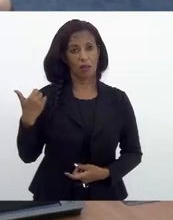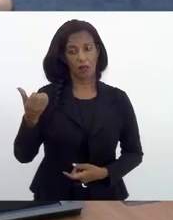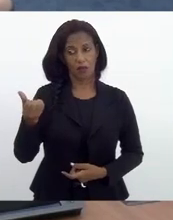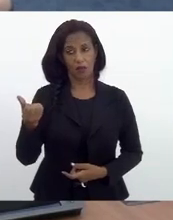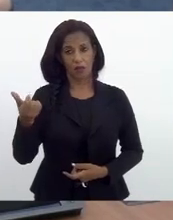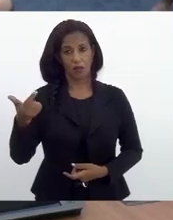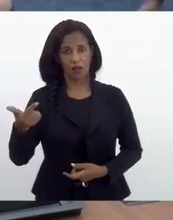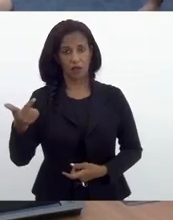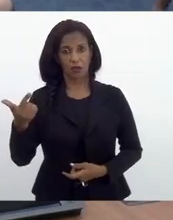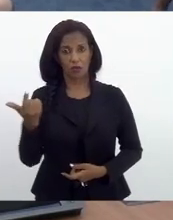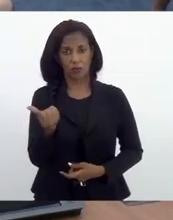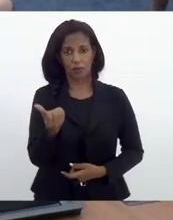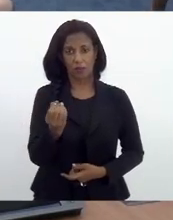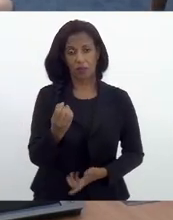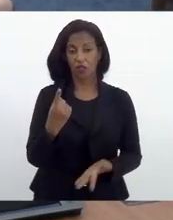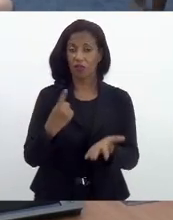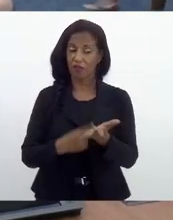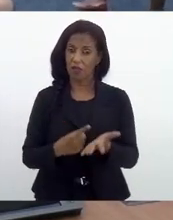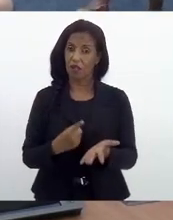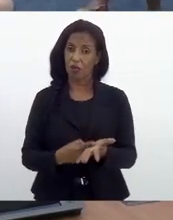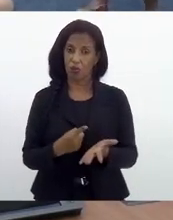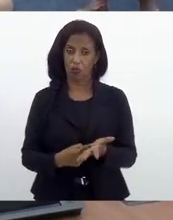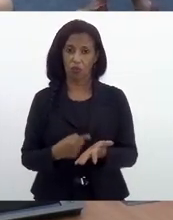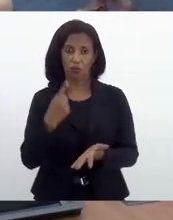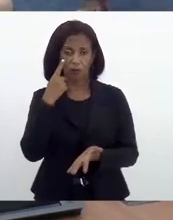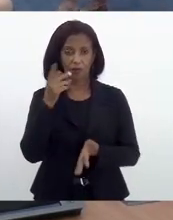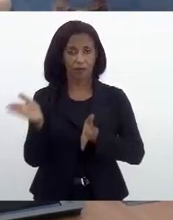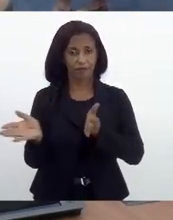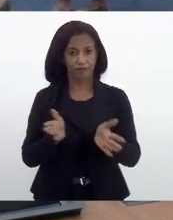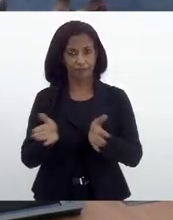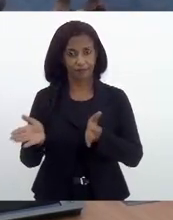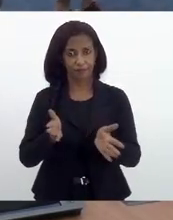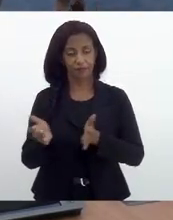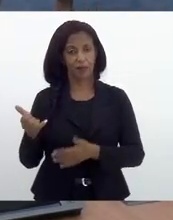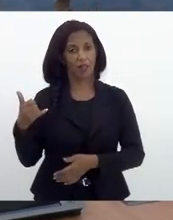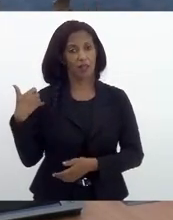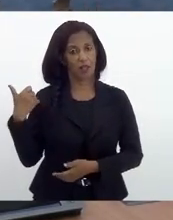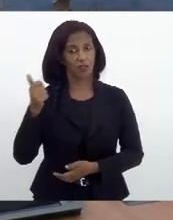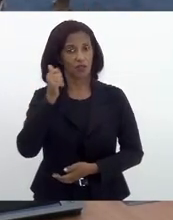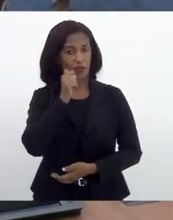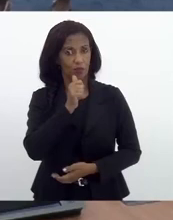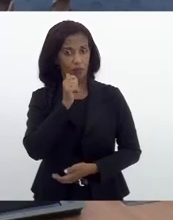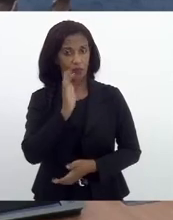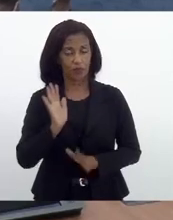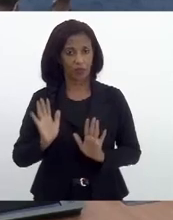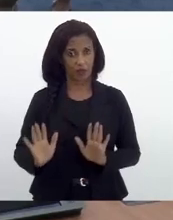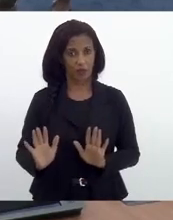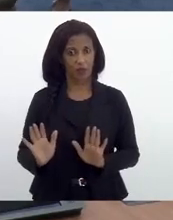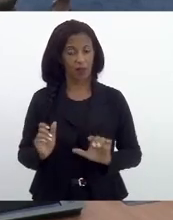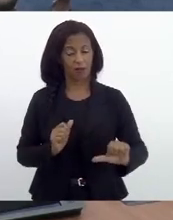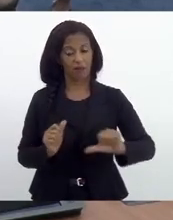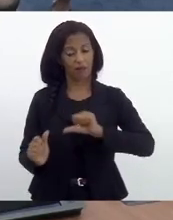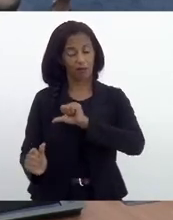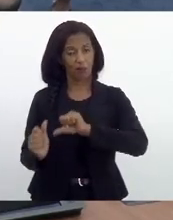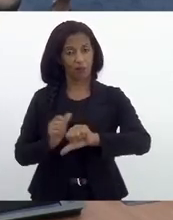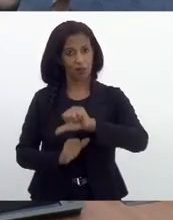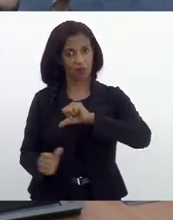fazendo um acordo aqui para tentar acomodar a questão da idade da mulher em relação a transição